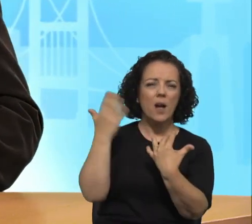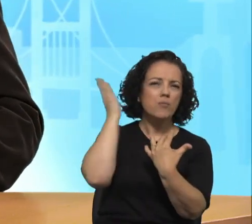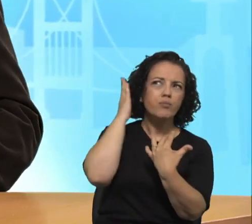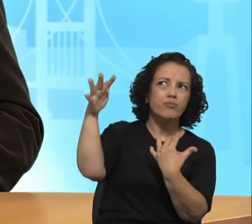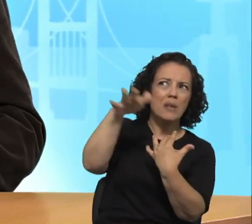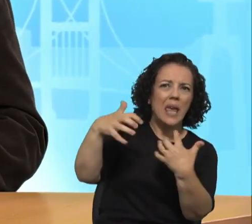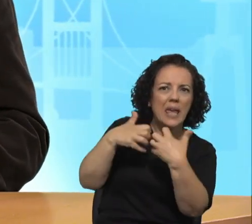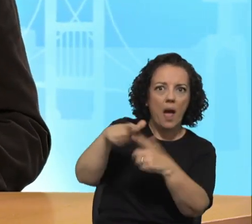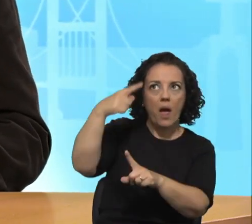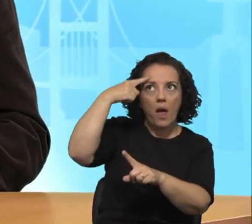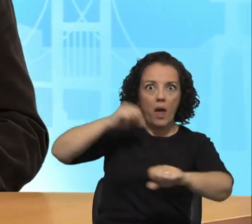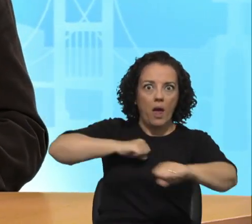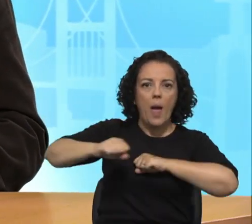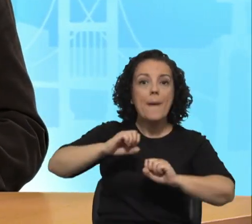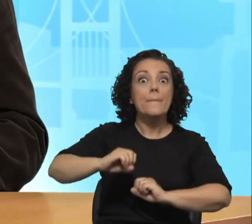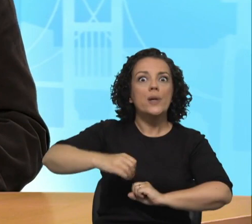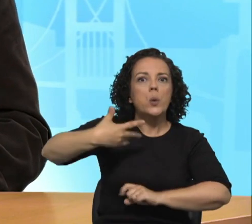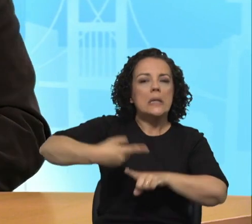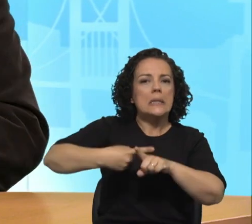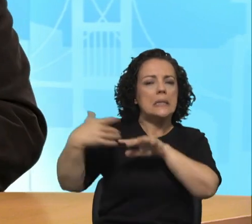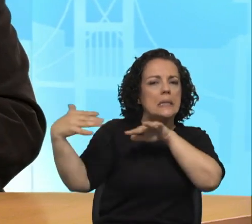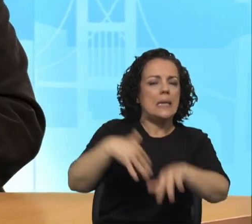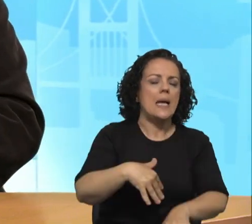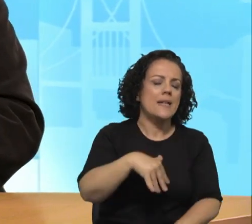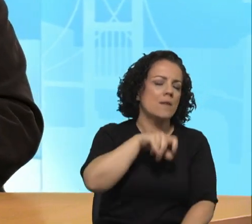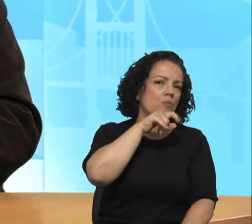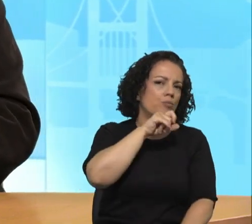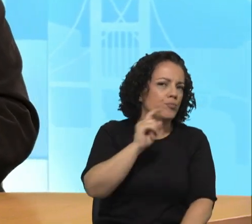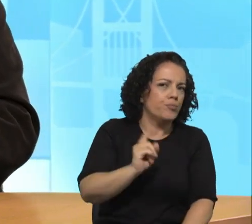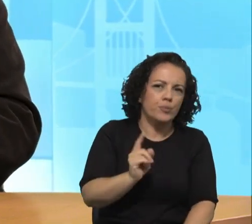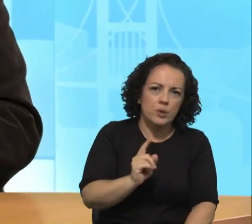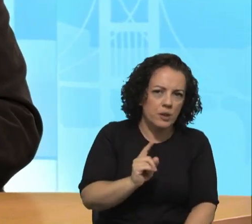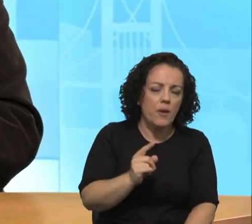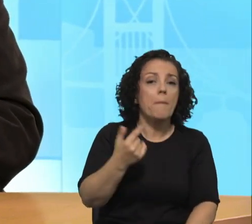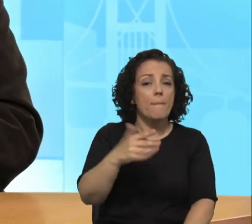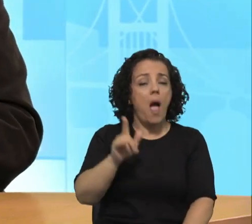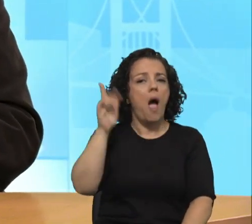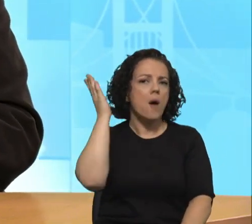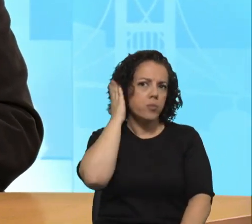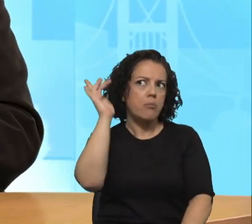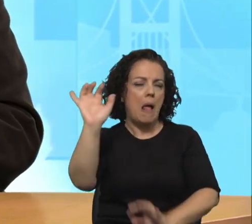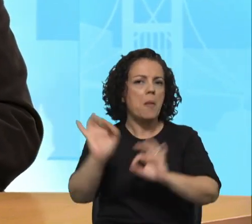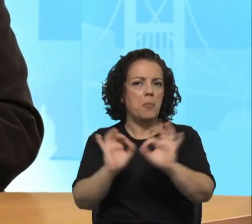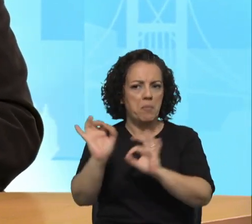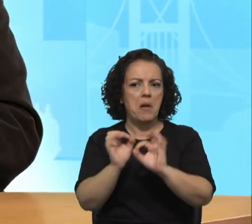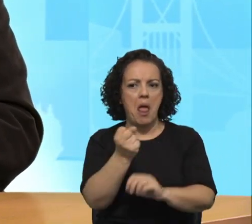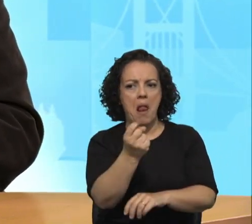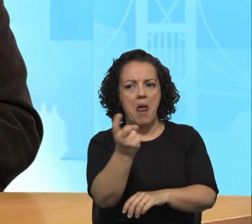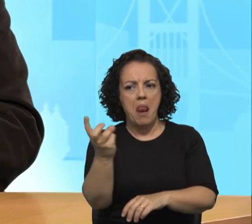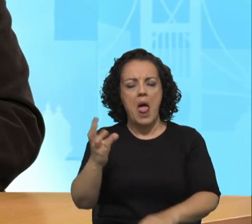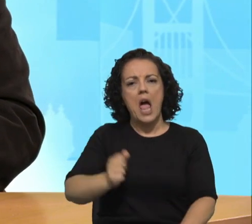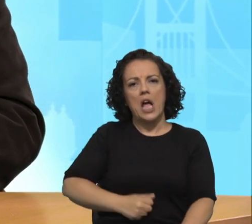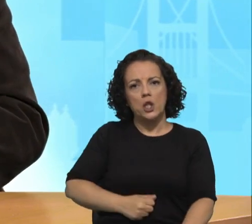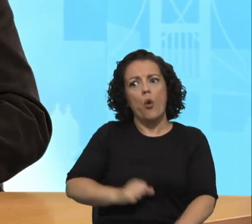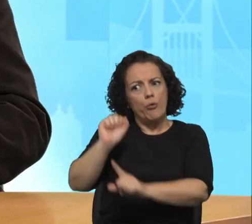prioridade vir à Jornada Mundial da Juventude. Ainda assim, está a ser preparada a vinda de alguns católicos, mesmo da